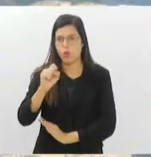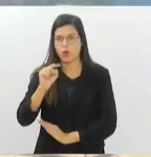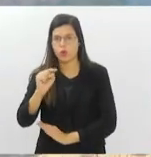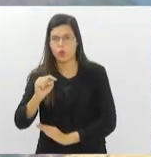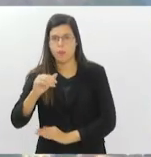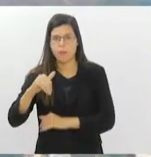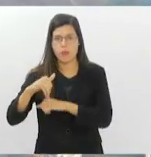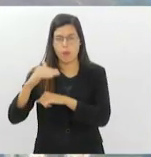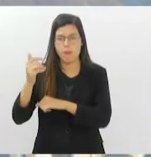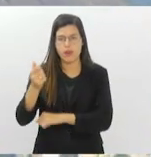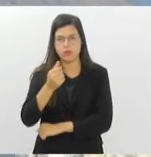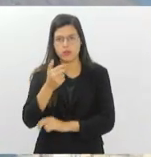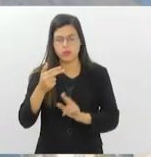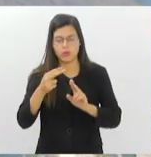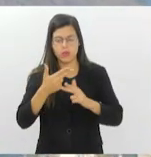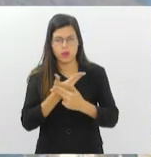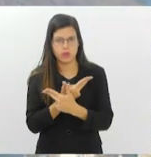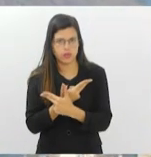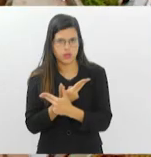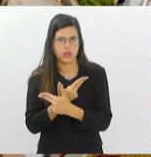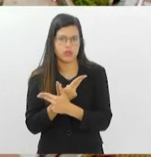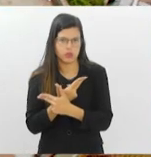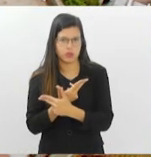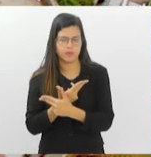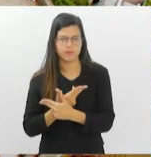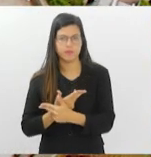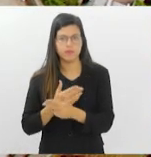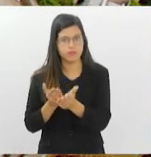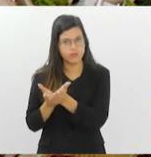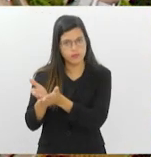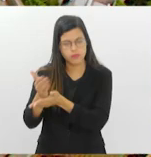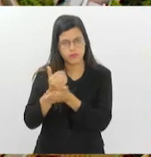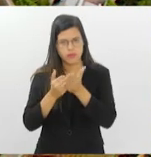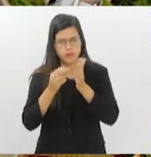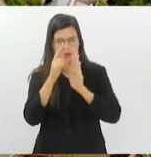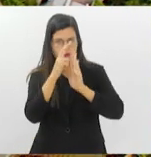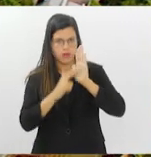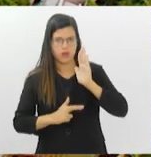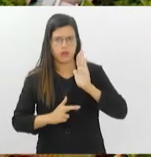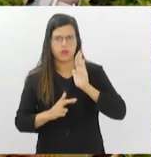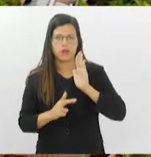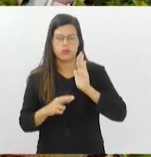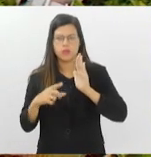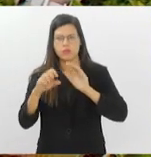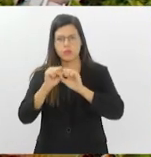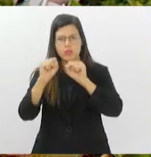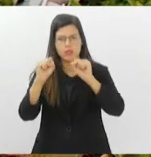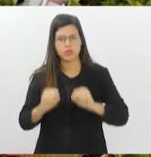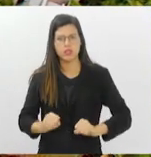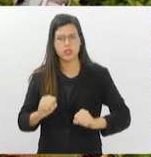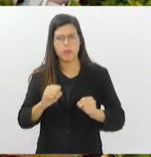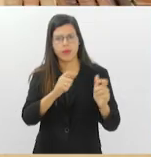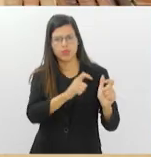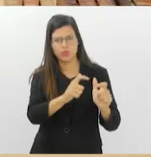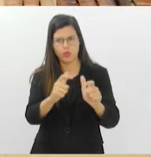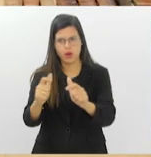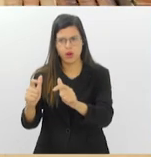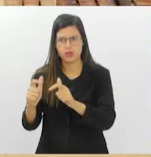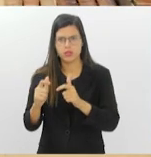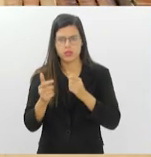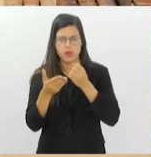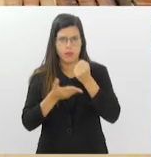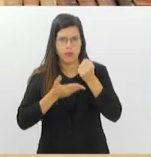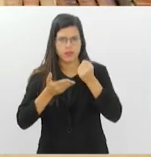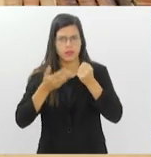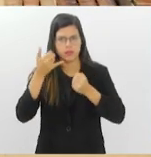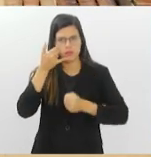Cristo Redentor em 17º lugar os dados para o relatório Foram obtidos por meio de um sistema de geolocalização baseado em